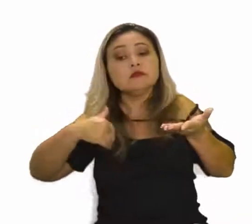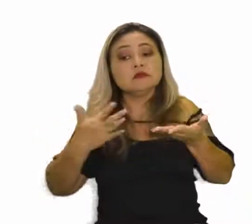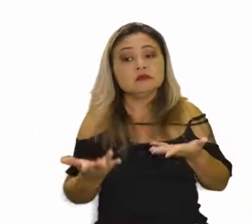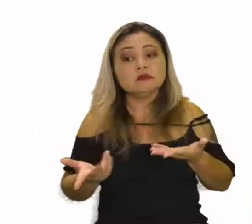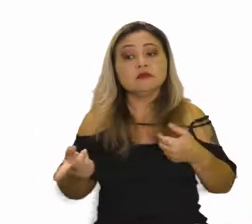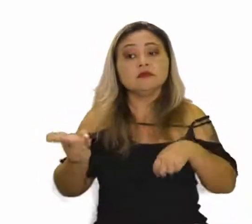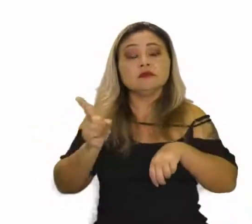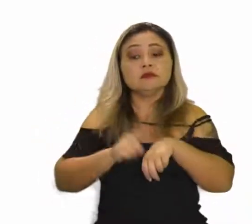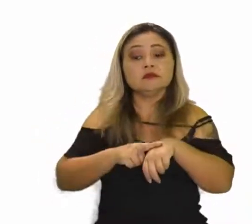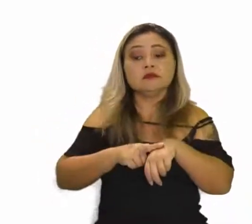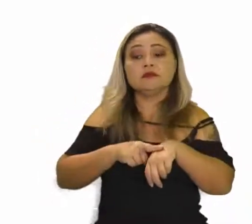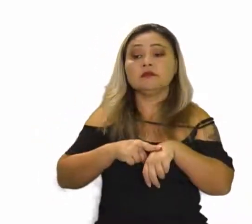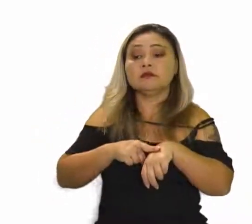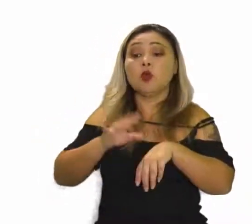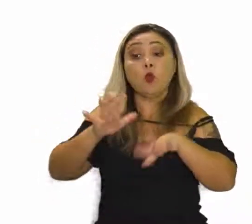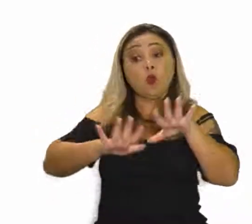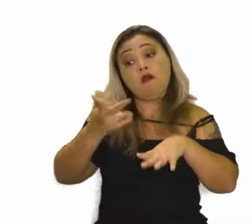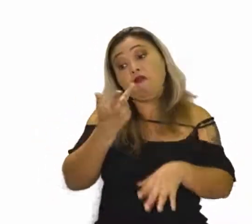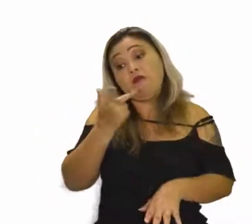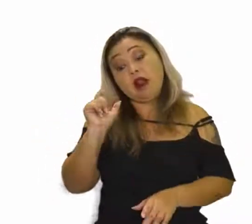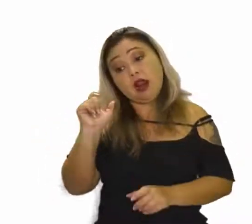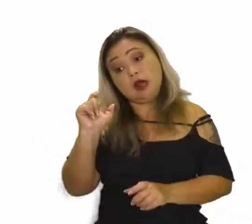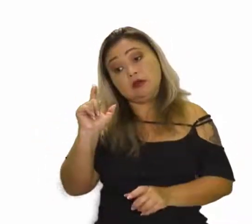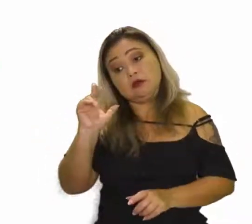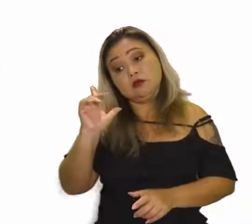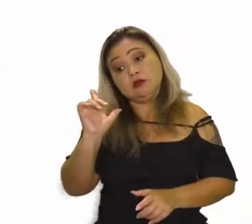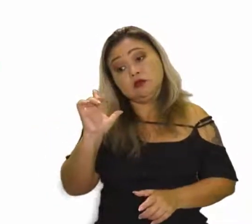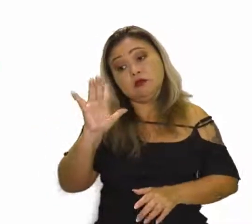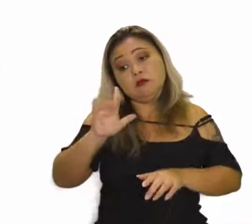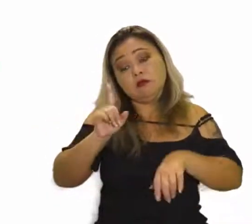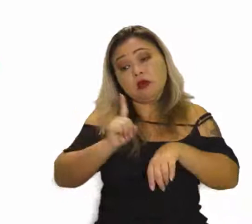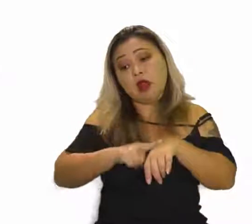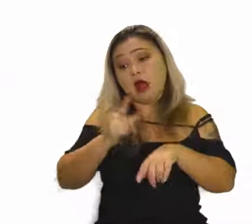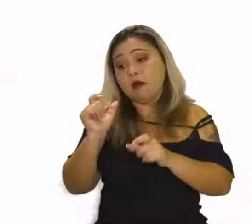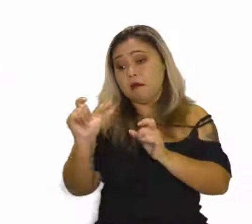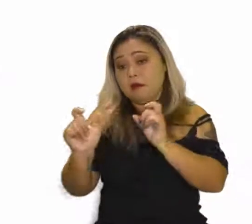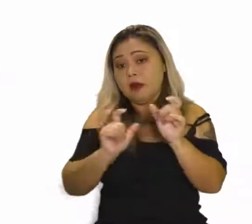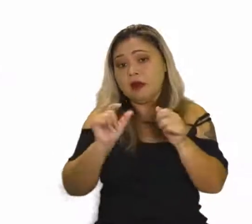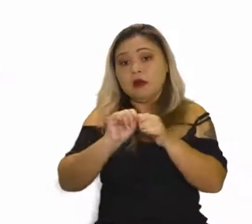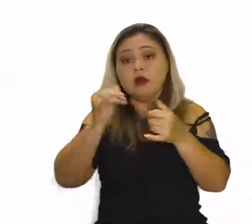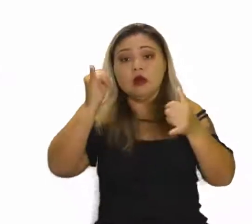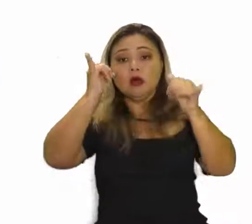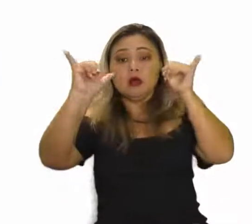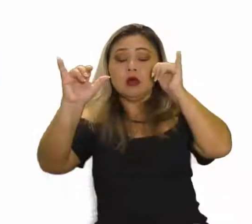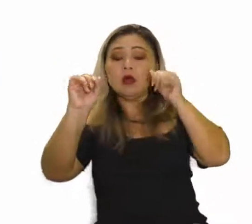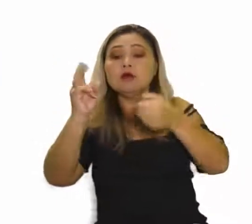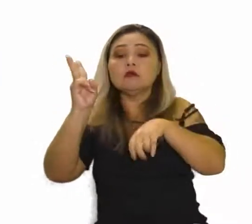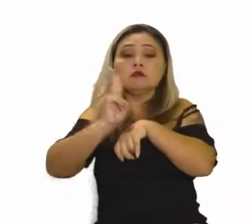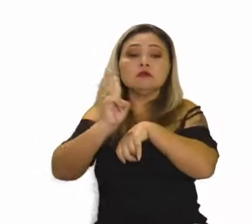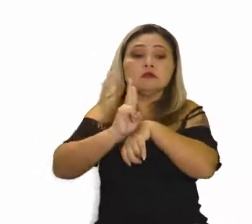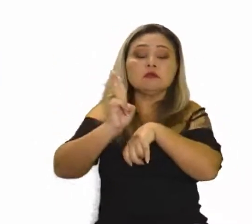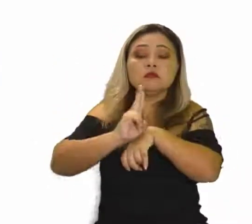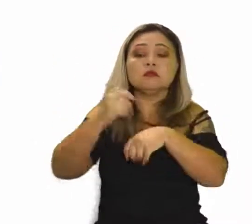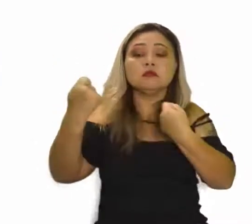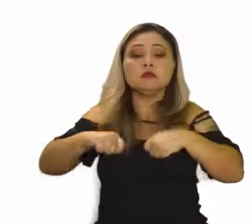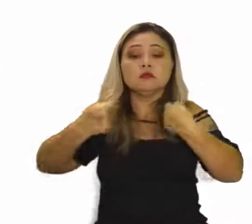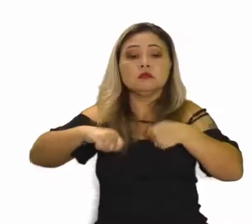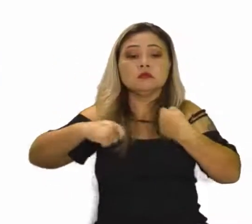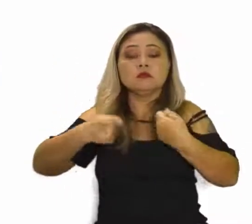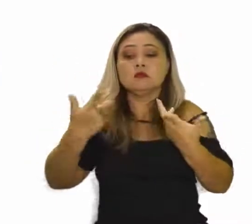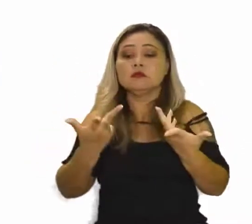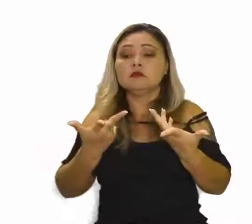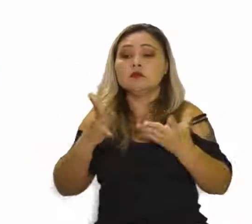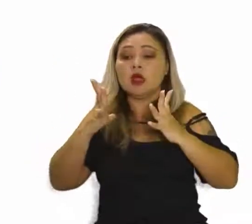E doenças, aqui eu vou citar algumas. Nós vamos ver isso depois. Evitar doenças na criação. Então, principal